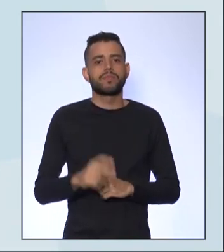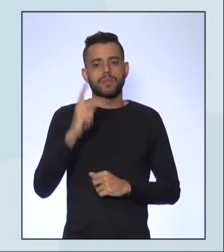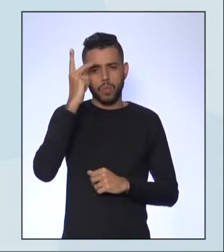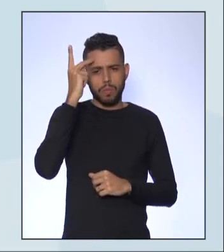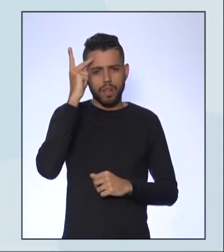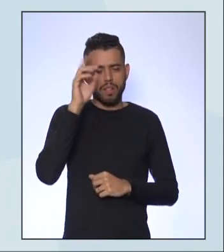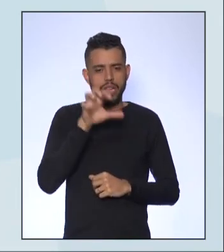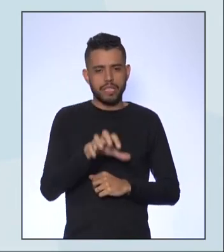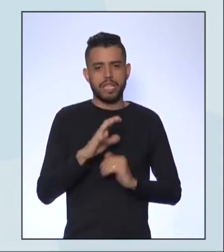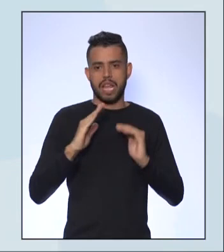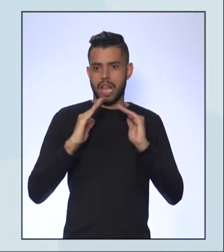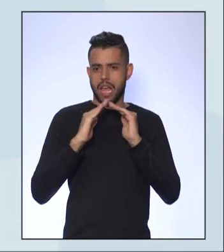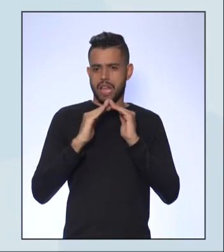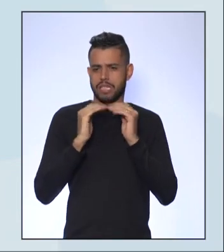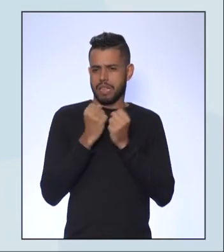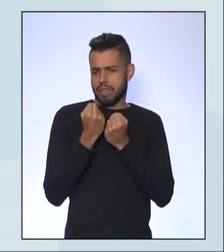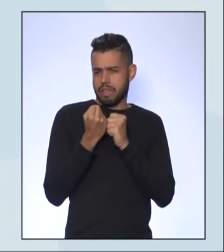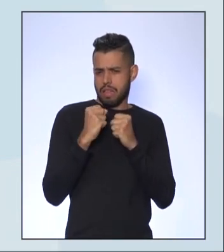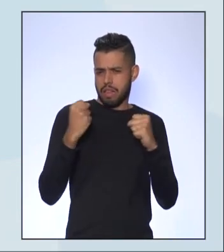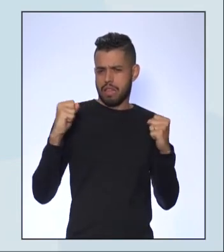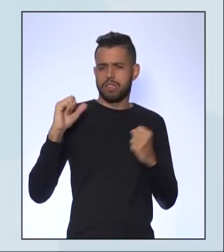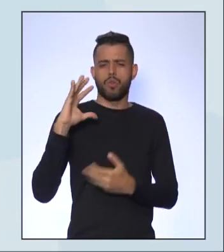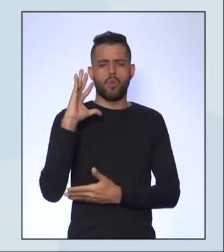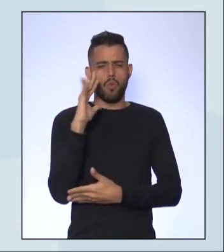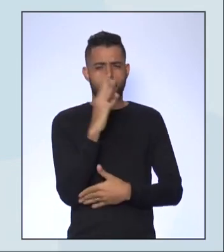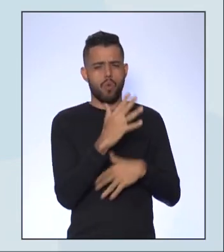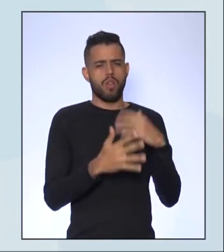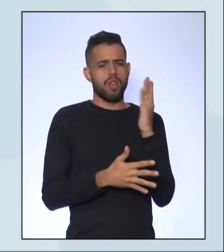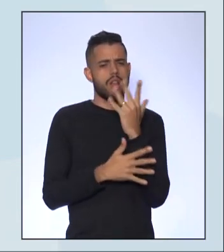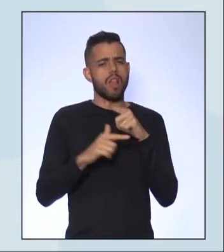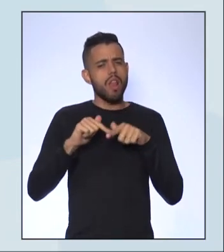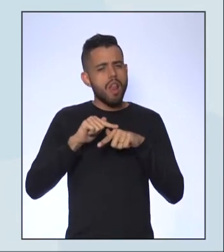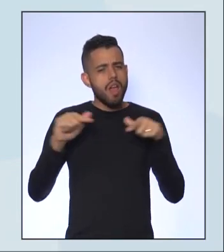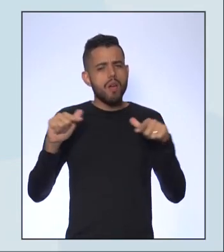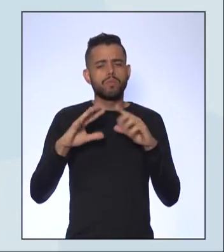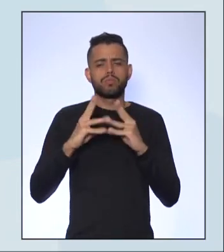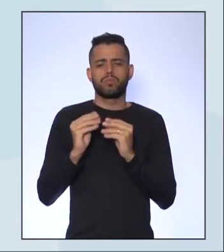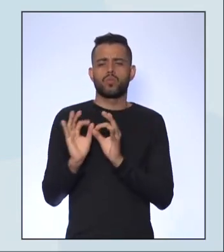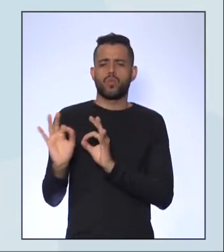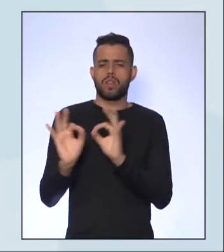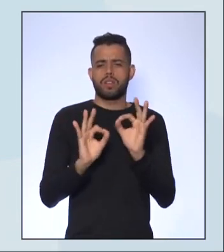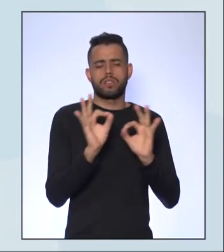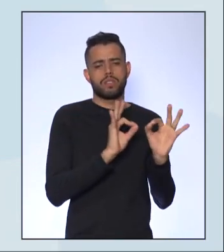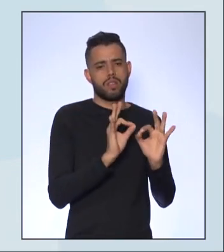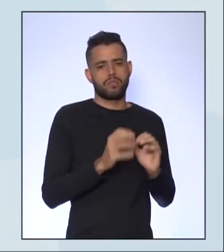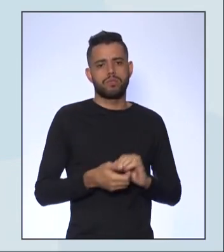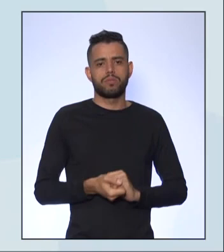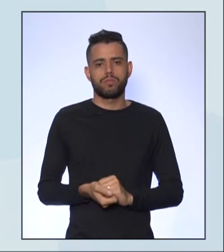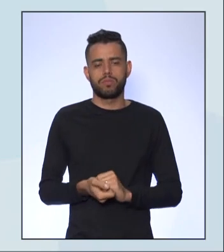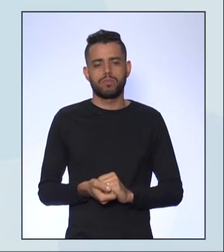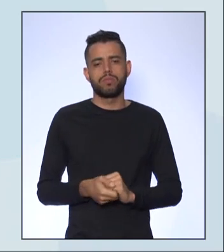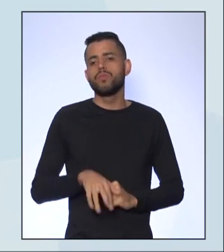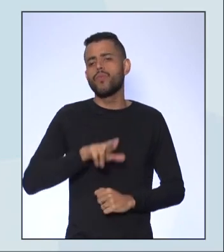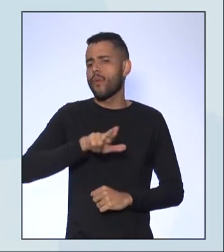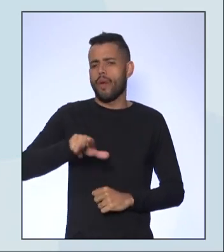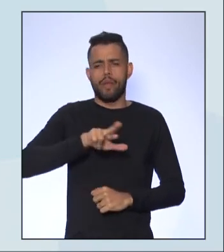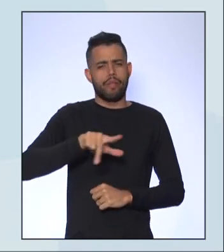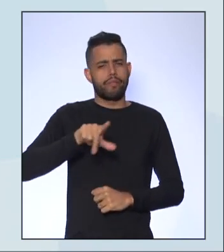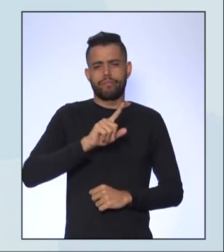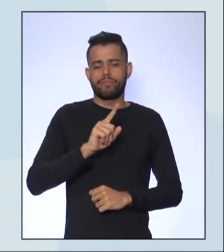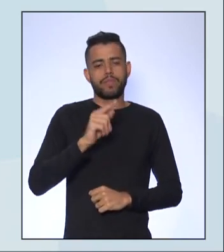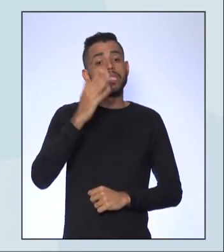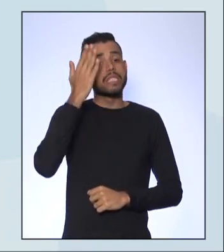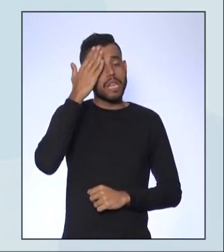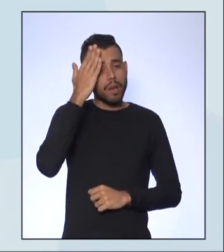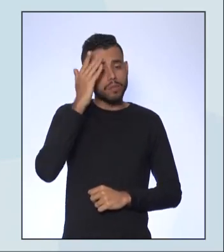forma, com os casarões, todo urbanizado, tudo limpo, tudo organizado. Não era bem assim. A gente sabe disso, que existiam os